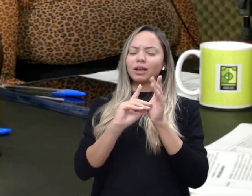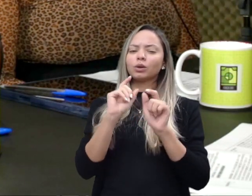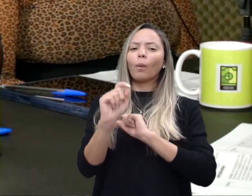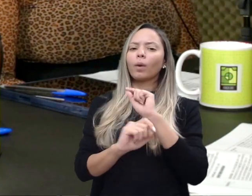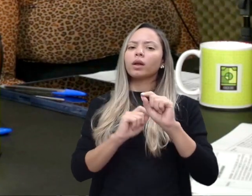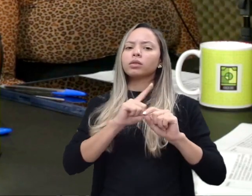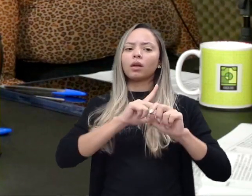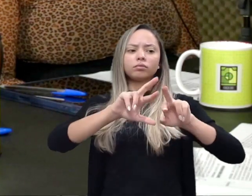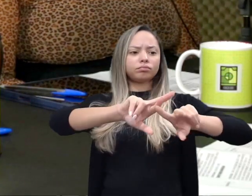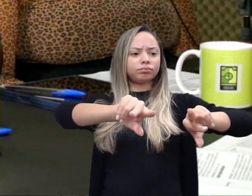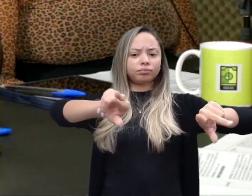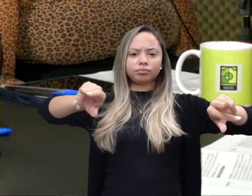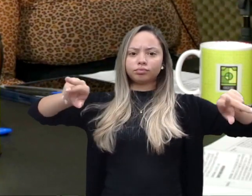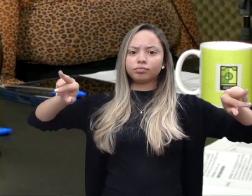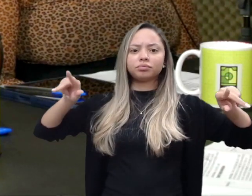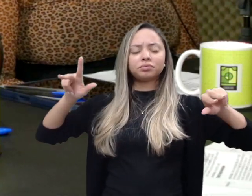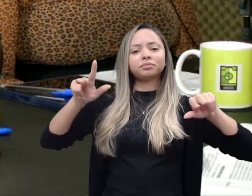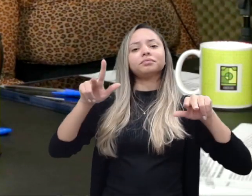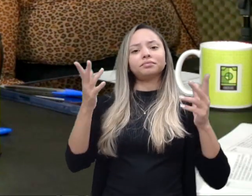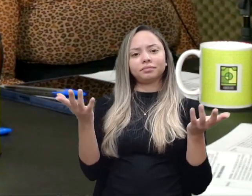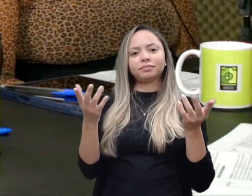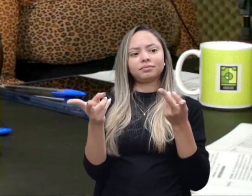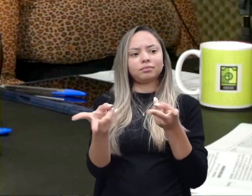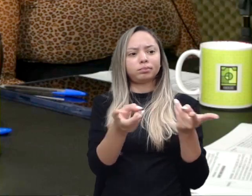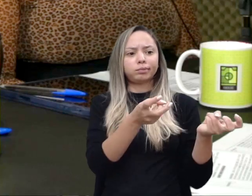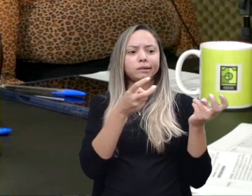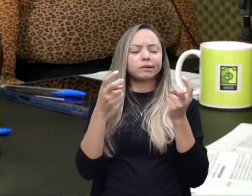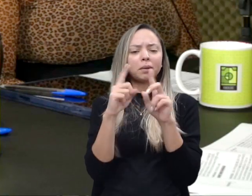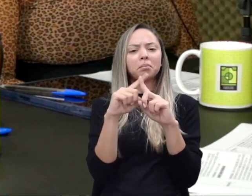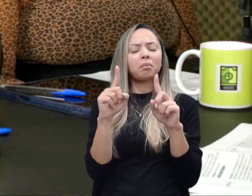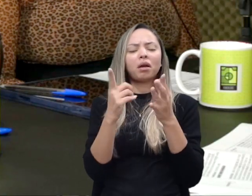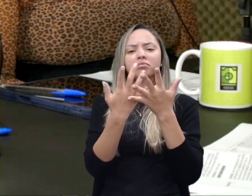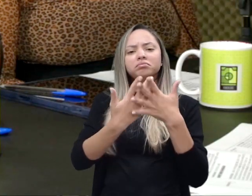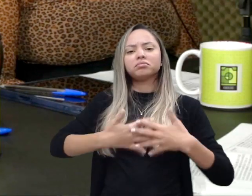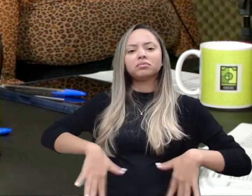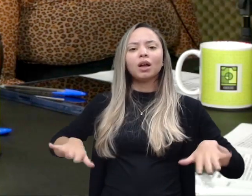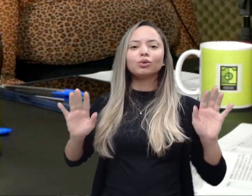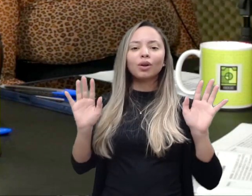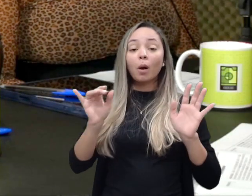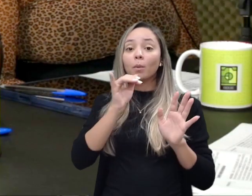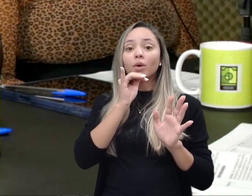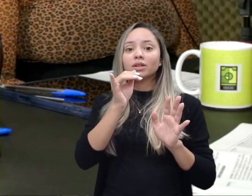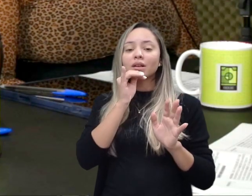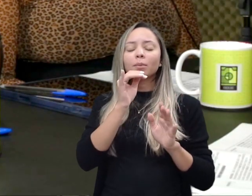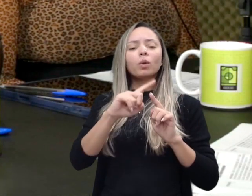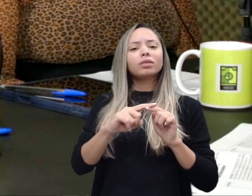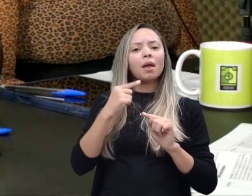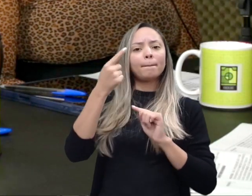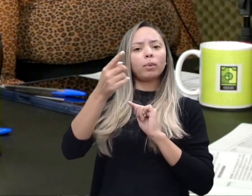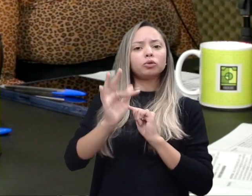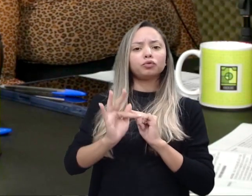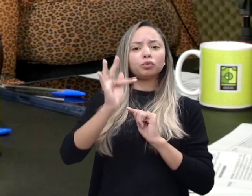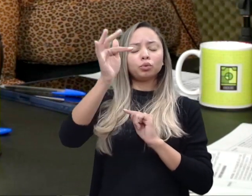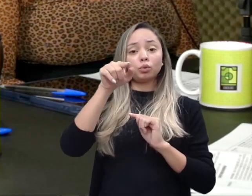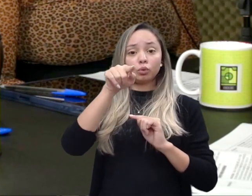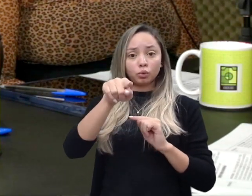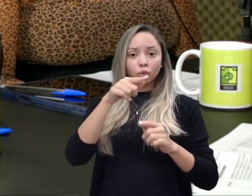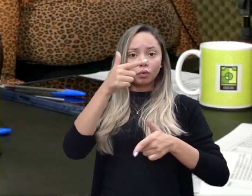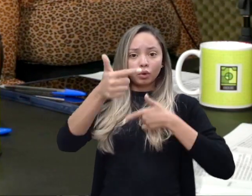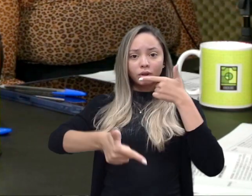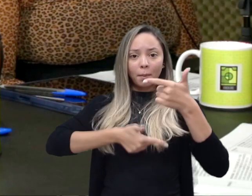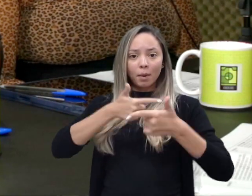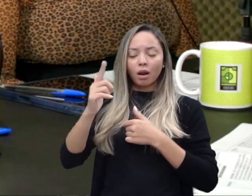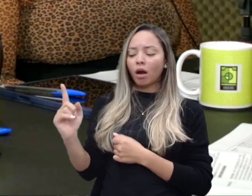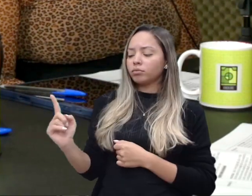diferentes e que tudo bem ser diferente. Então, quando lá na frente ele se deparar com um colega de trabalho que tem alguma dificuldade, seja